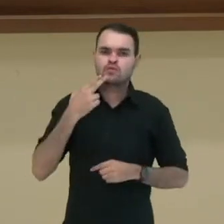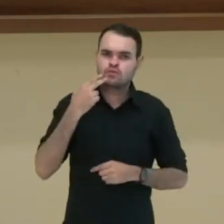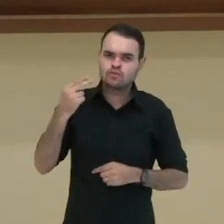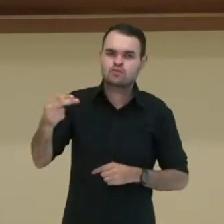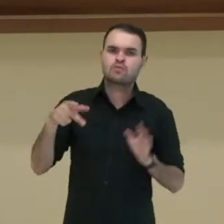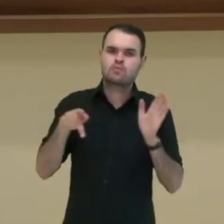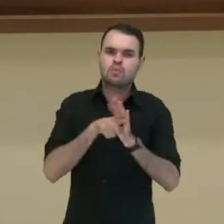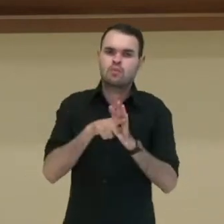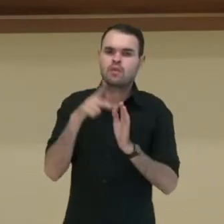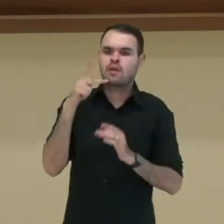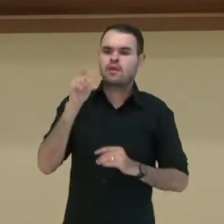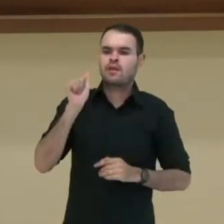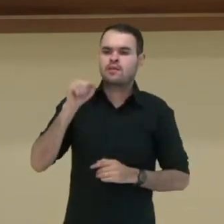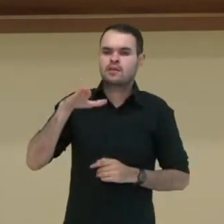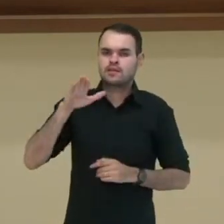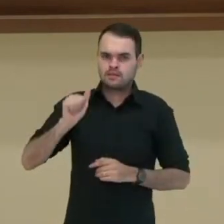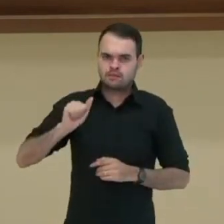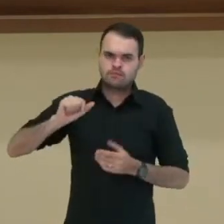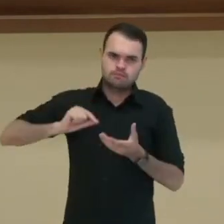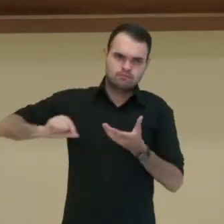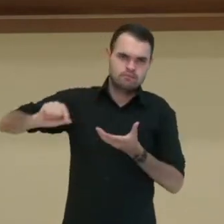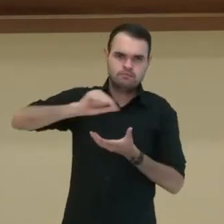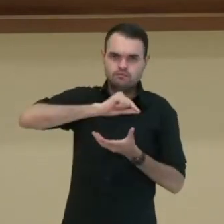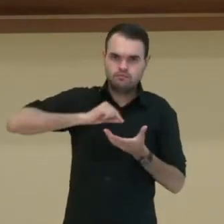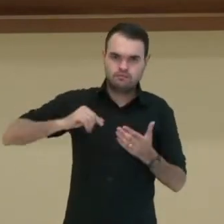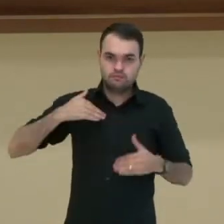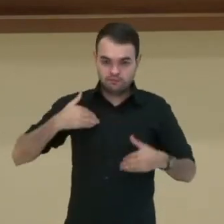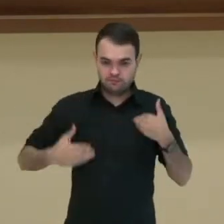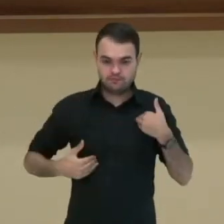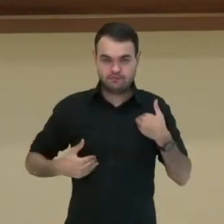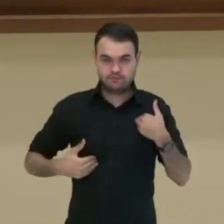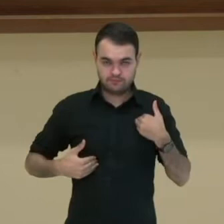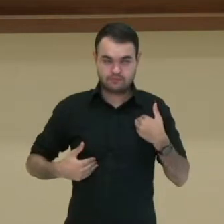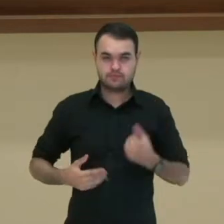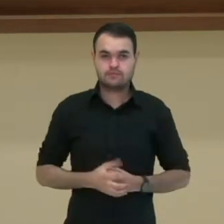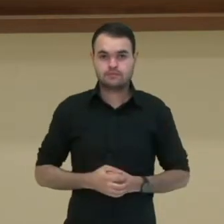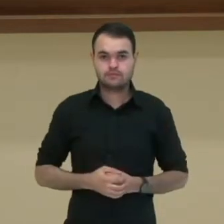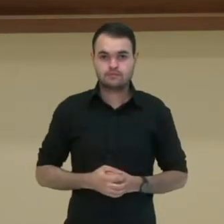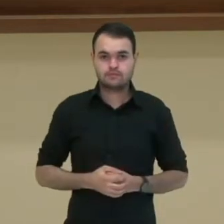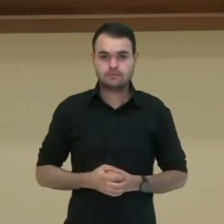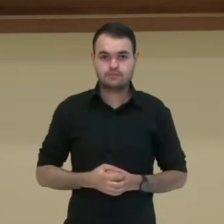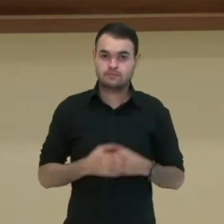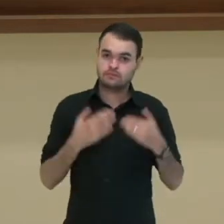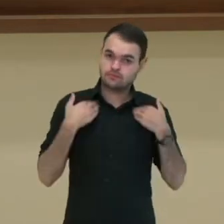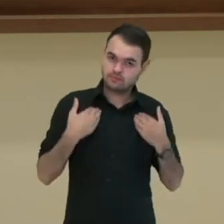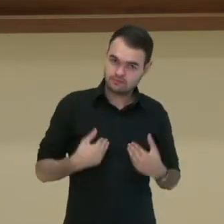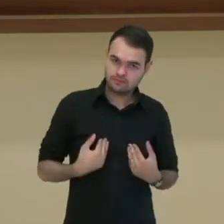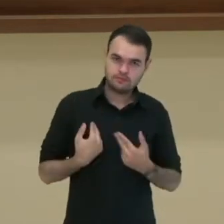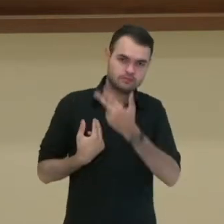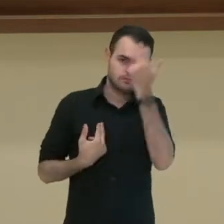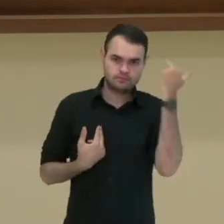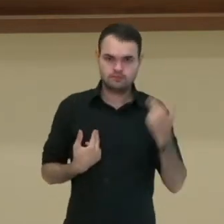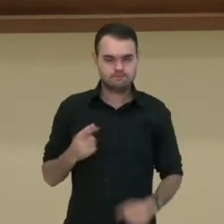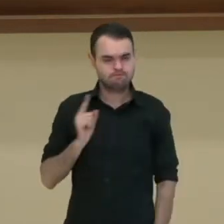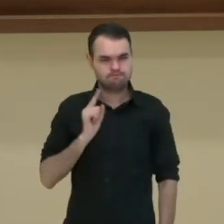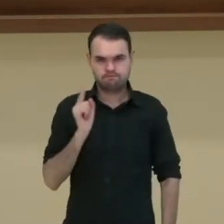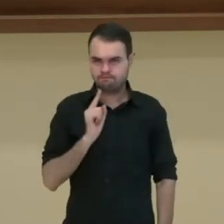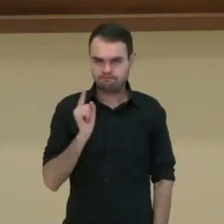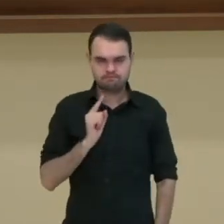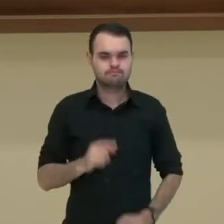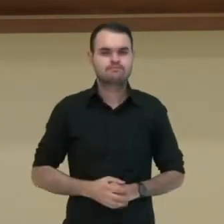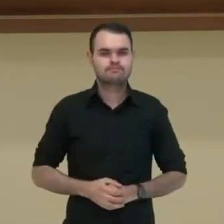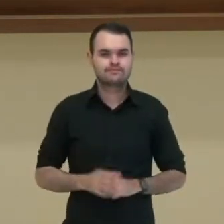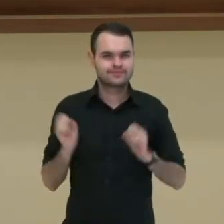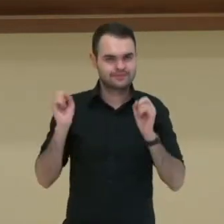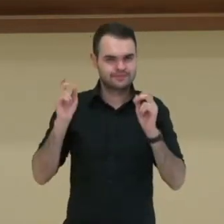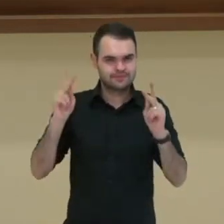plasma para todas as partes, as diversas partes do organismo. Então, as células do corpo humano, elas não são todas iguais, não,